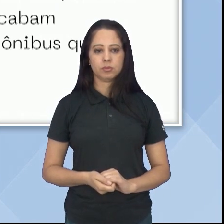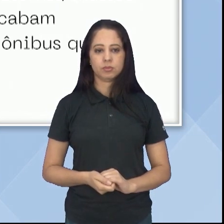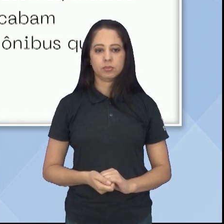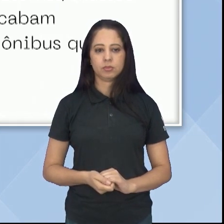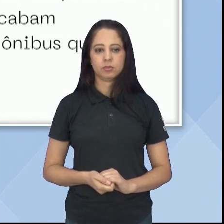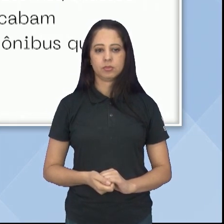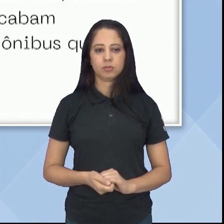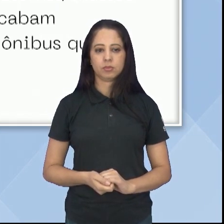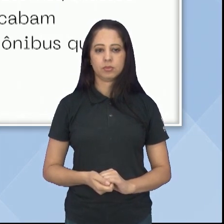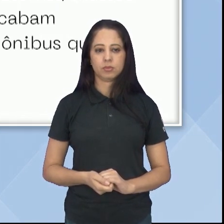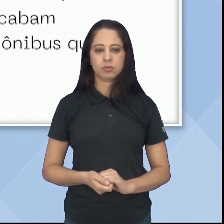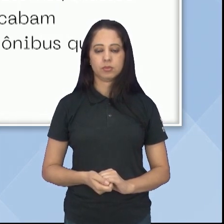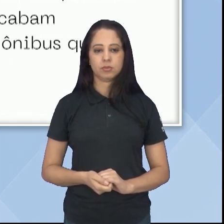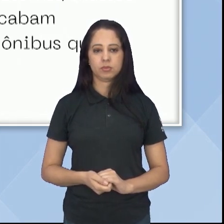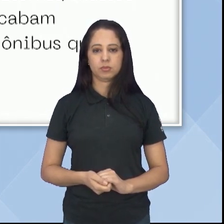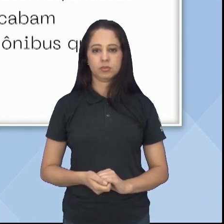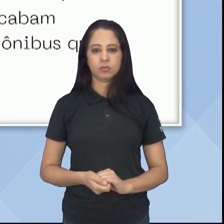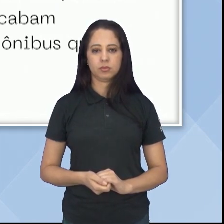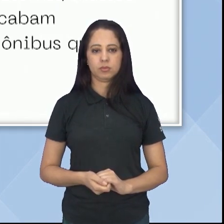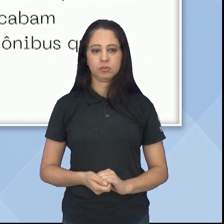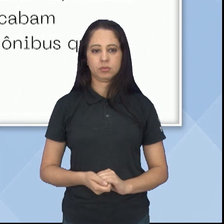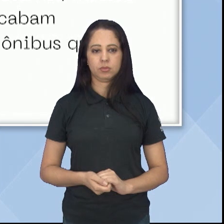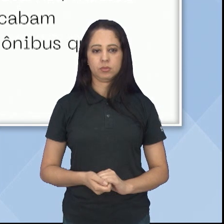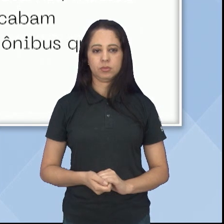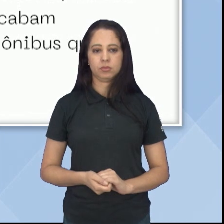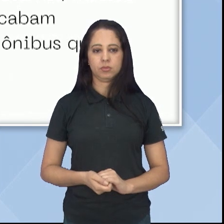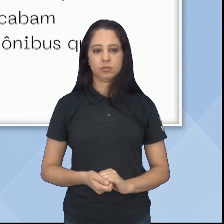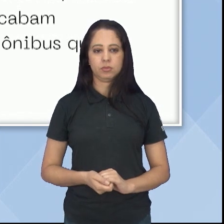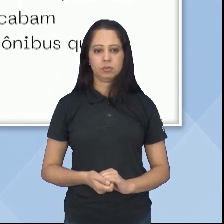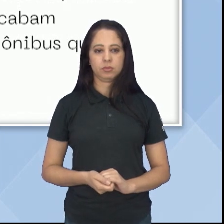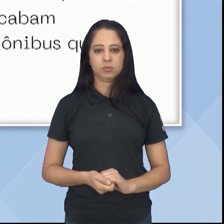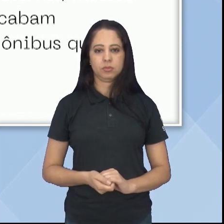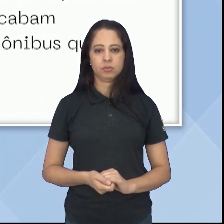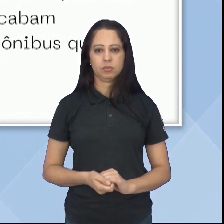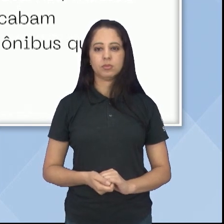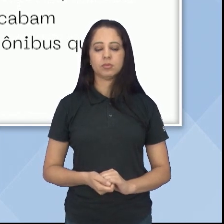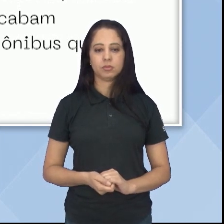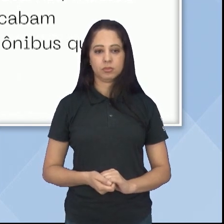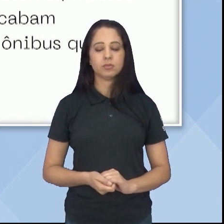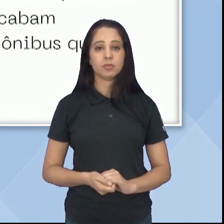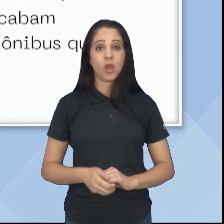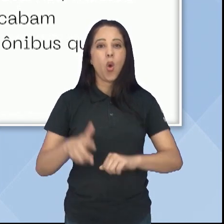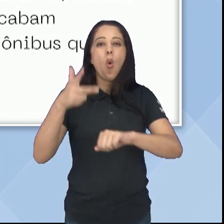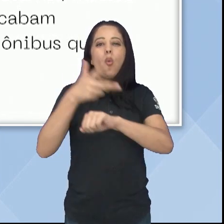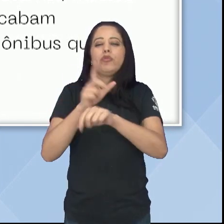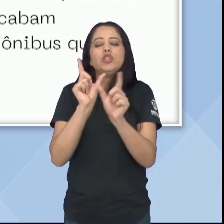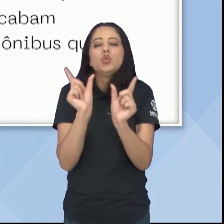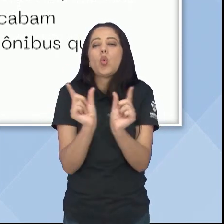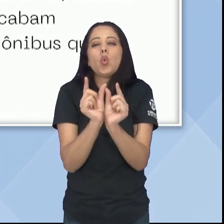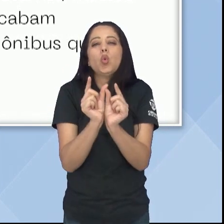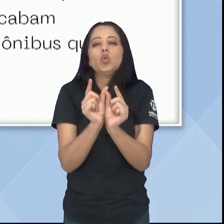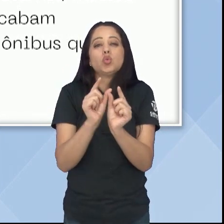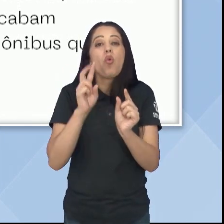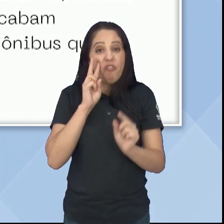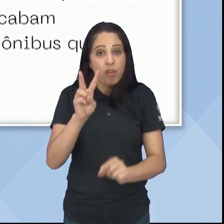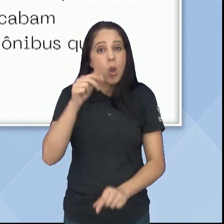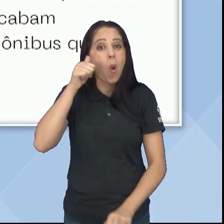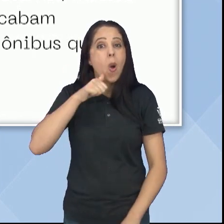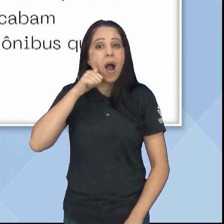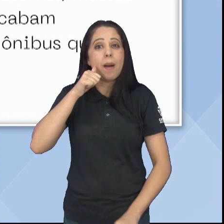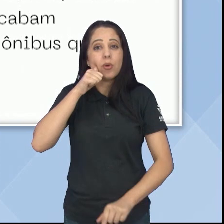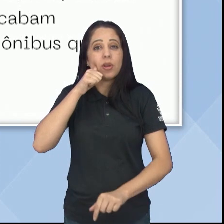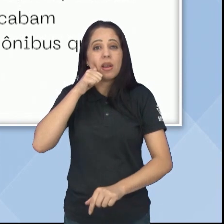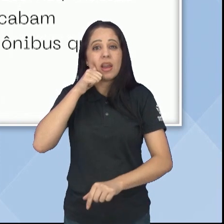Ah. Bom, o vídeo está bem curtinho, então é isso. A dona Madalena passando ali, tirando a